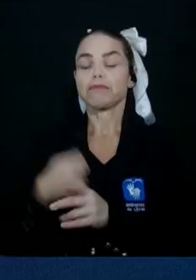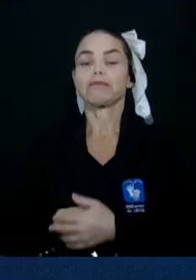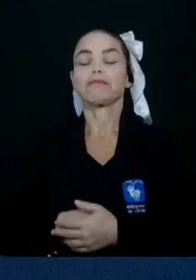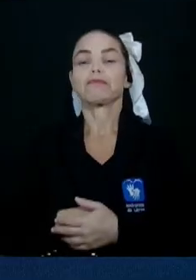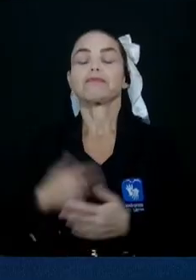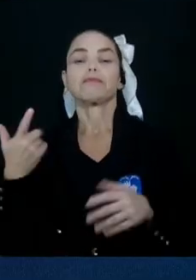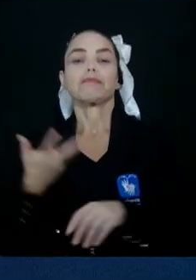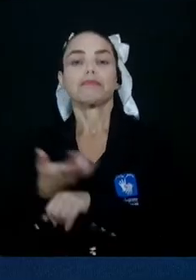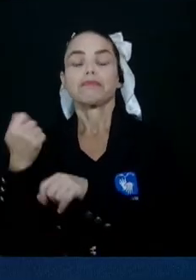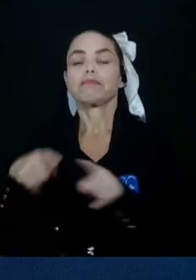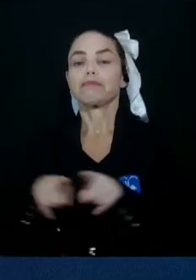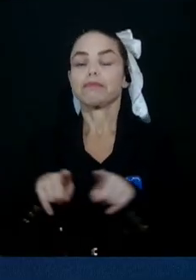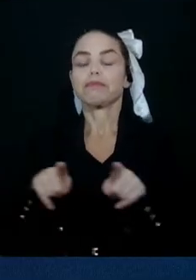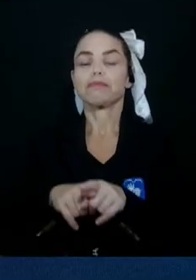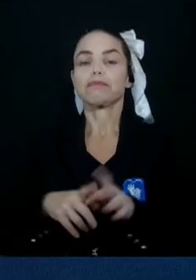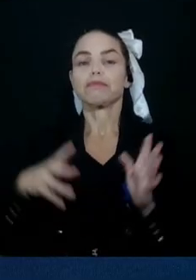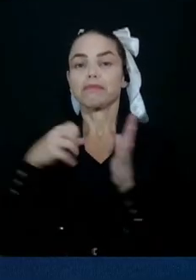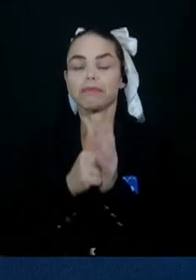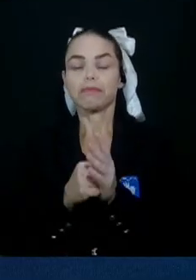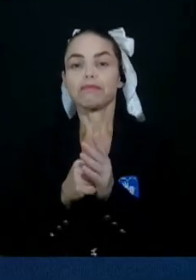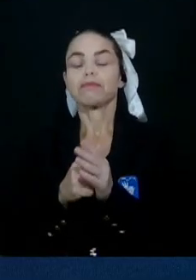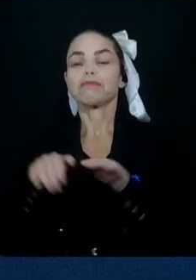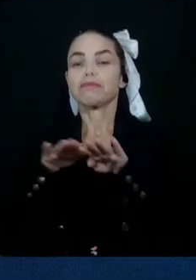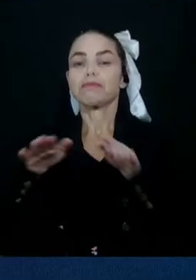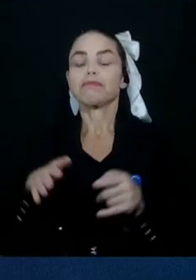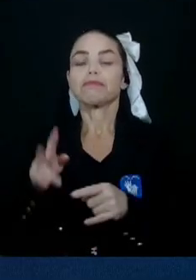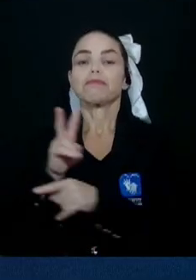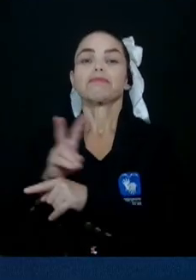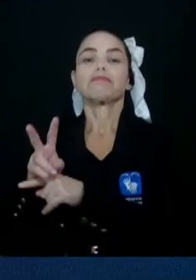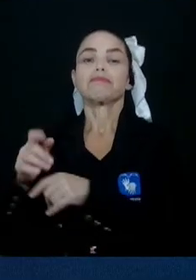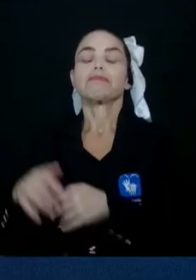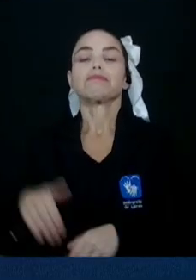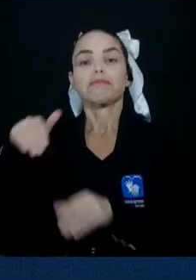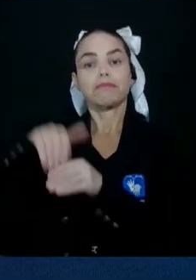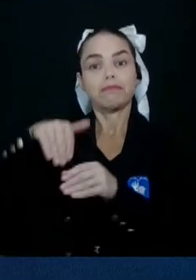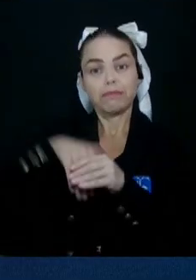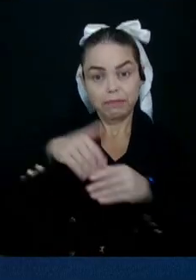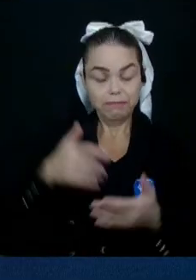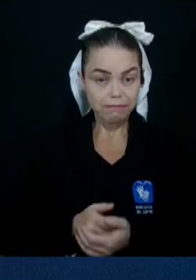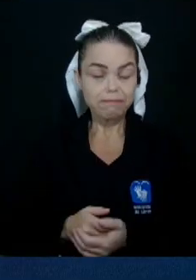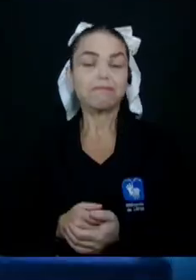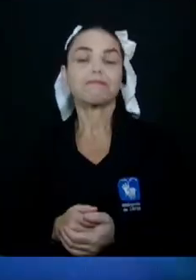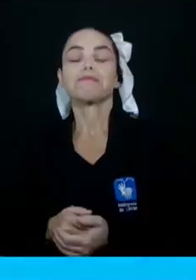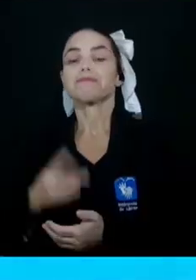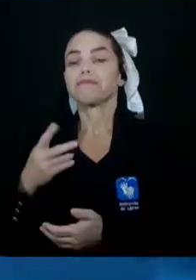para mesários voluntários nas eleições 2026.